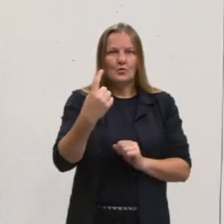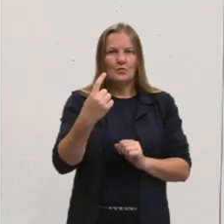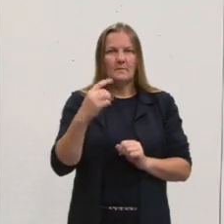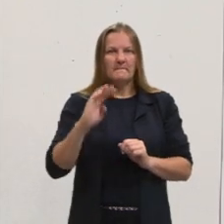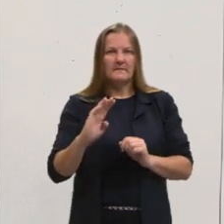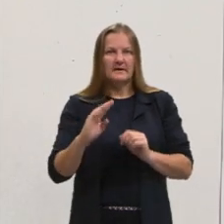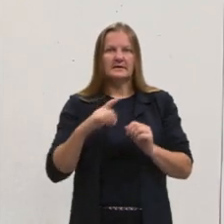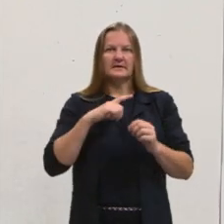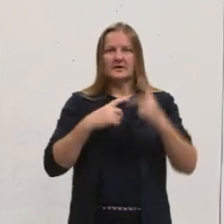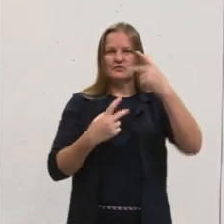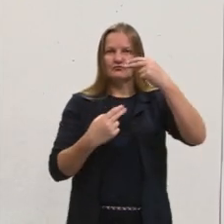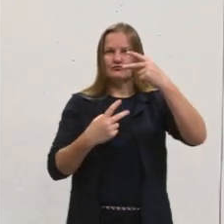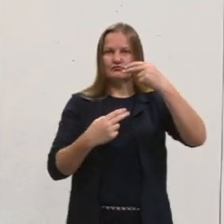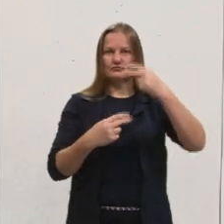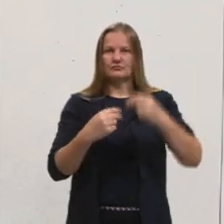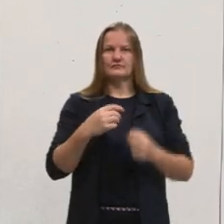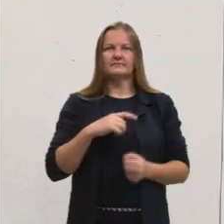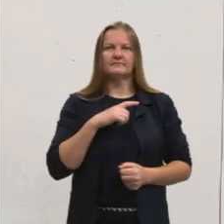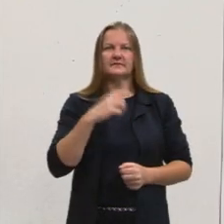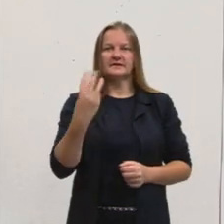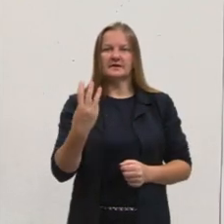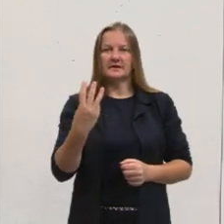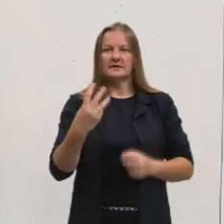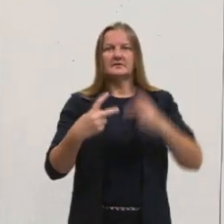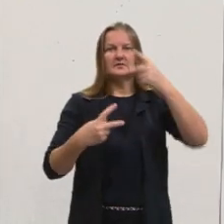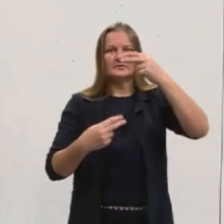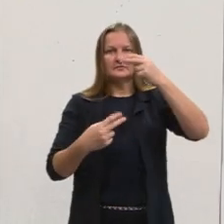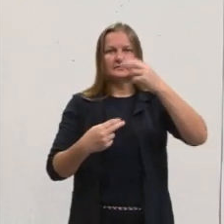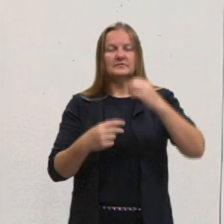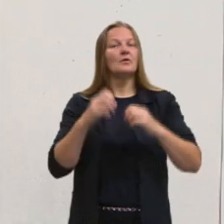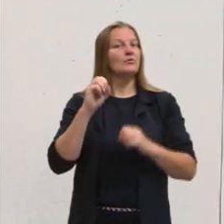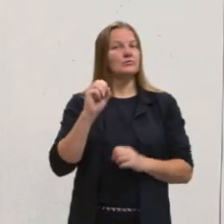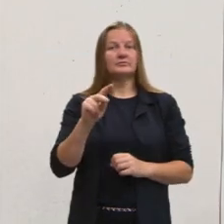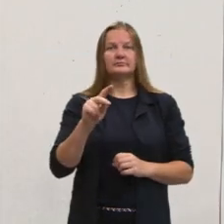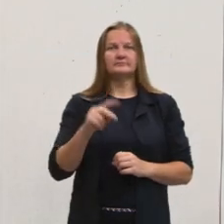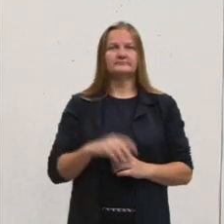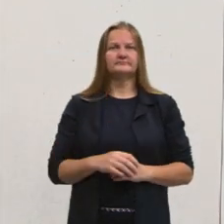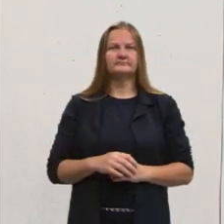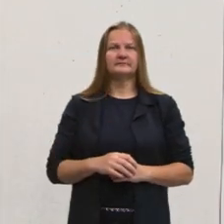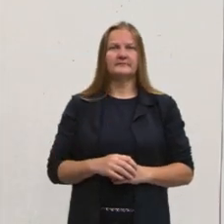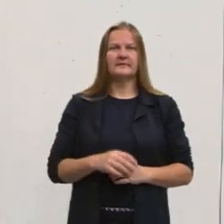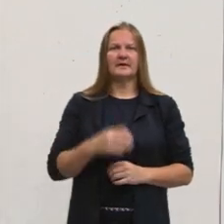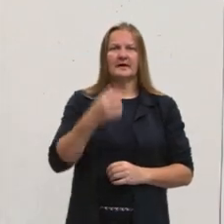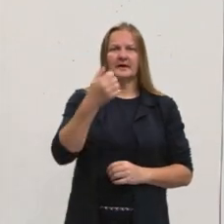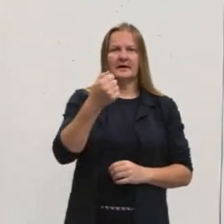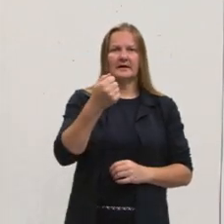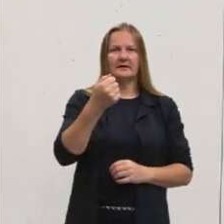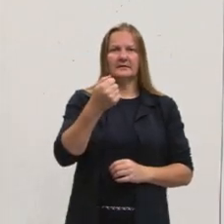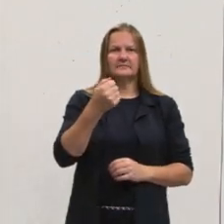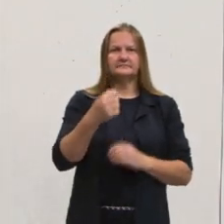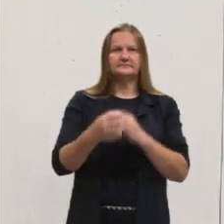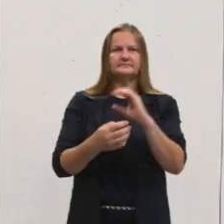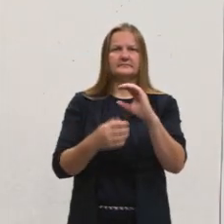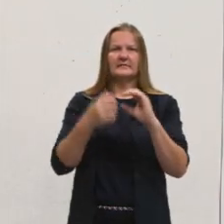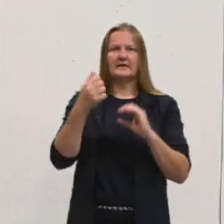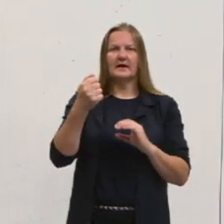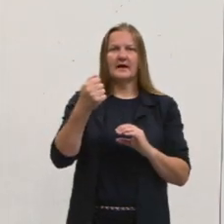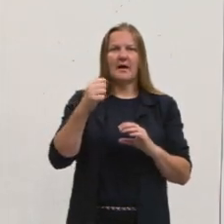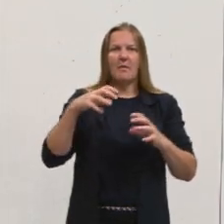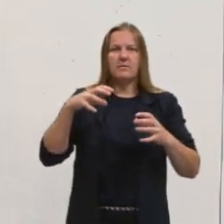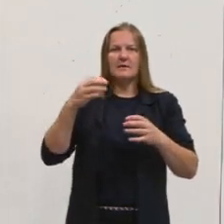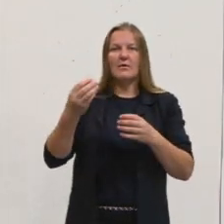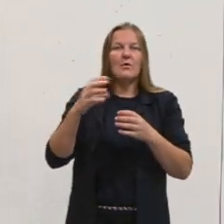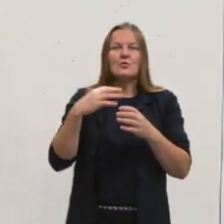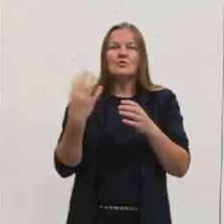bebê tem em a e três de bebê tem a Então significa que há como tem B